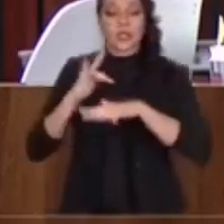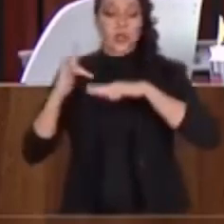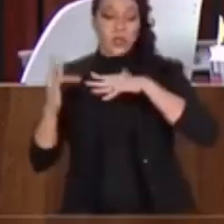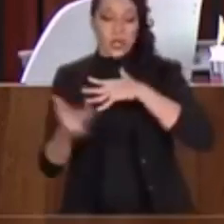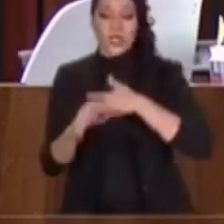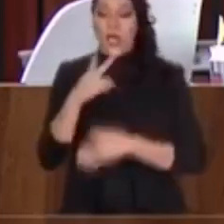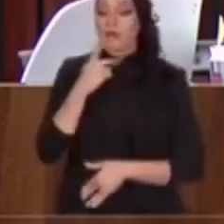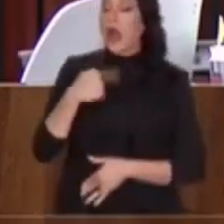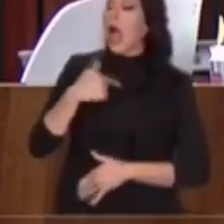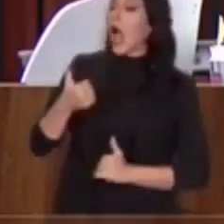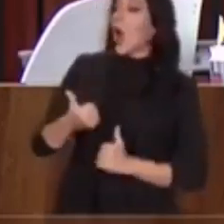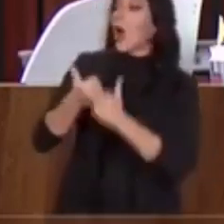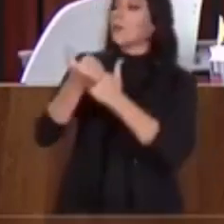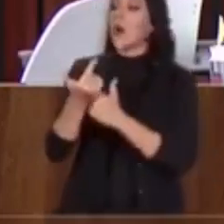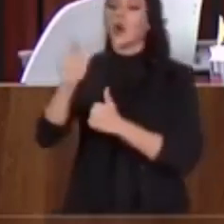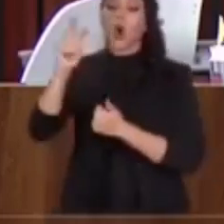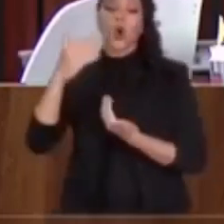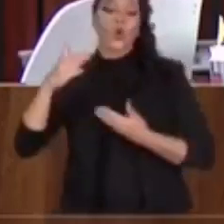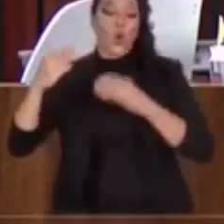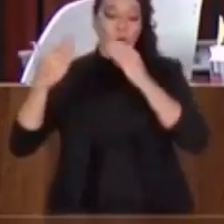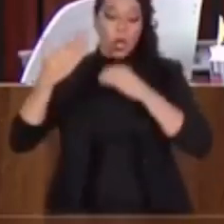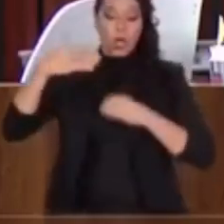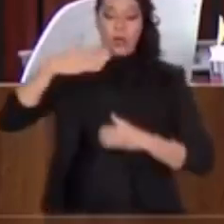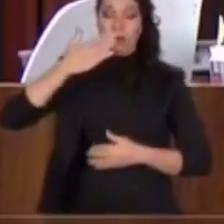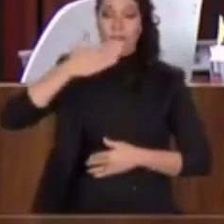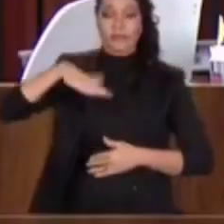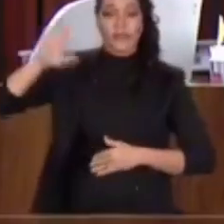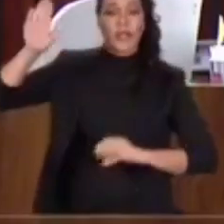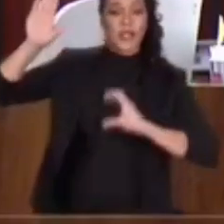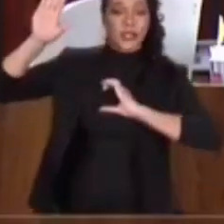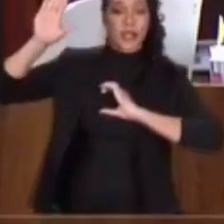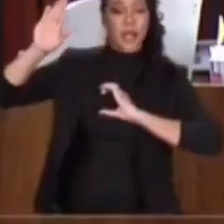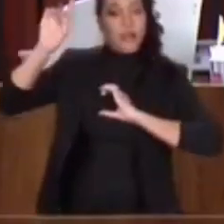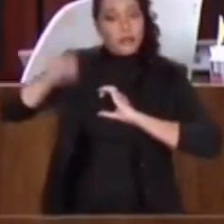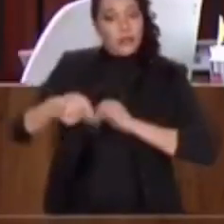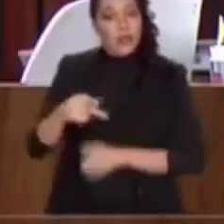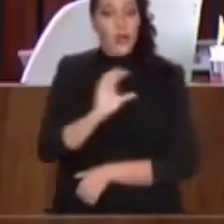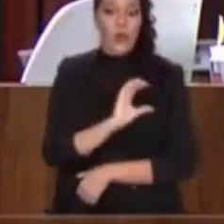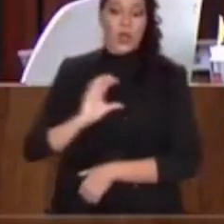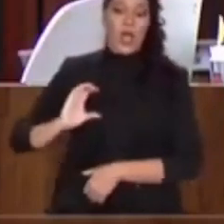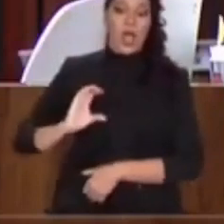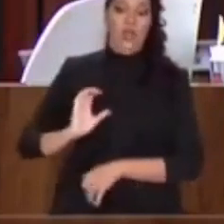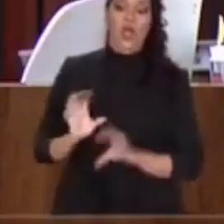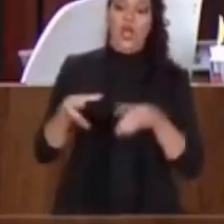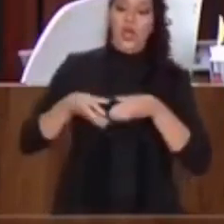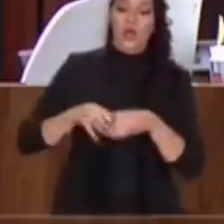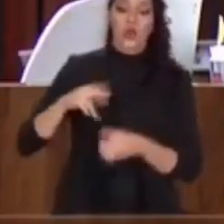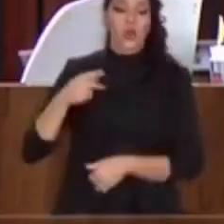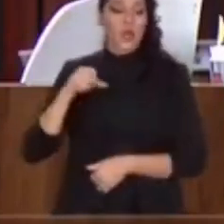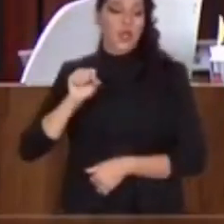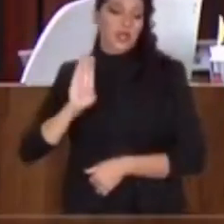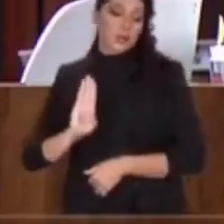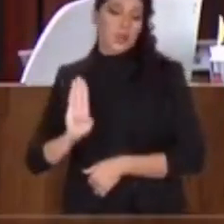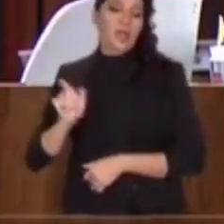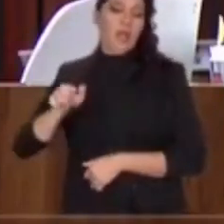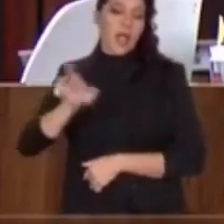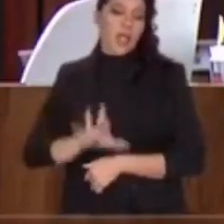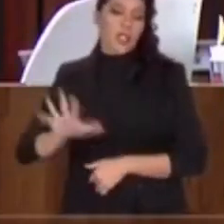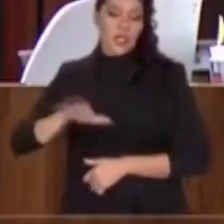nas quais de cada seu apoio a outros candidatos mais precisamente seu cunhado e membro dirigente do PSB local